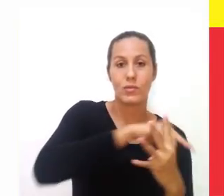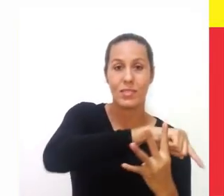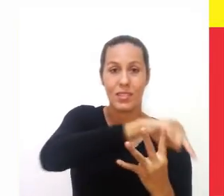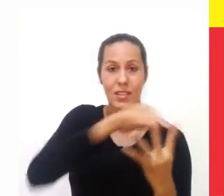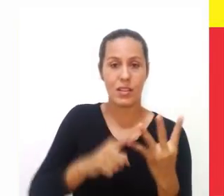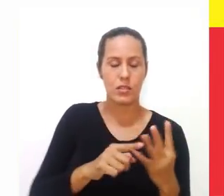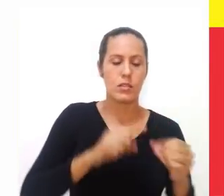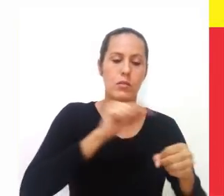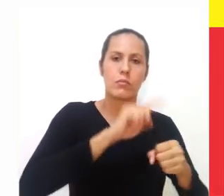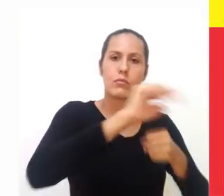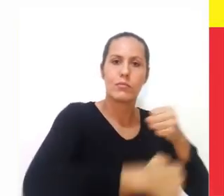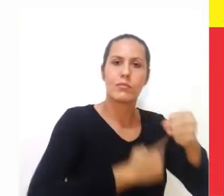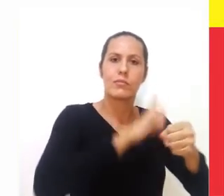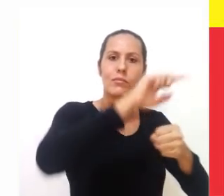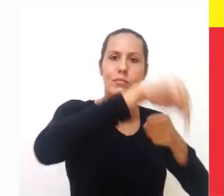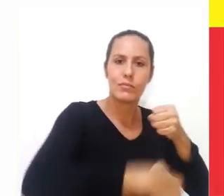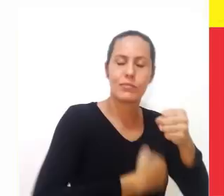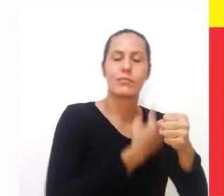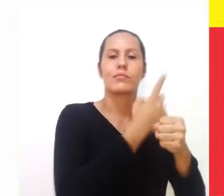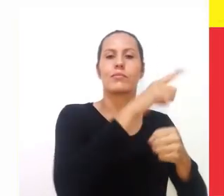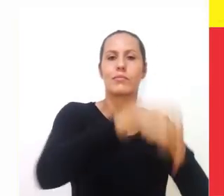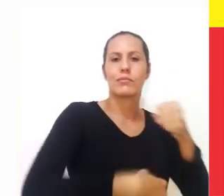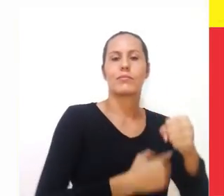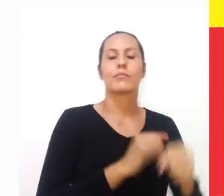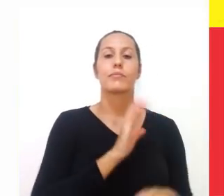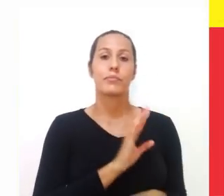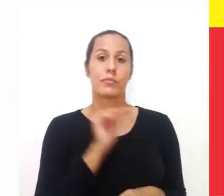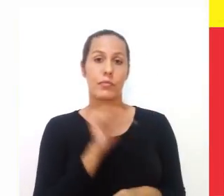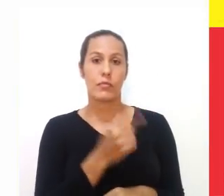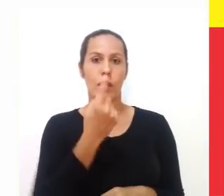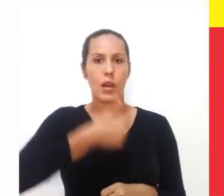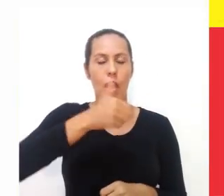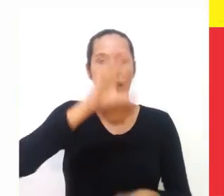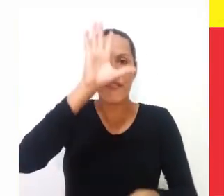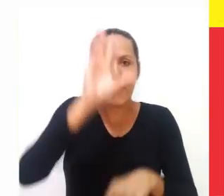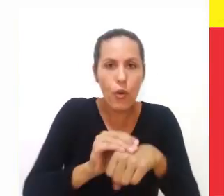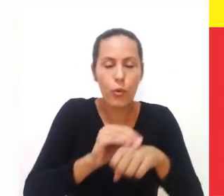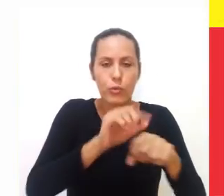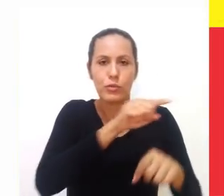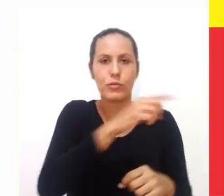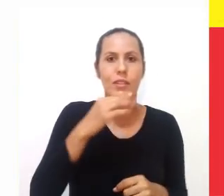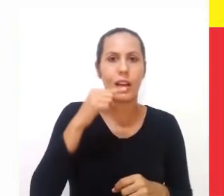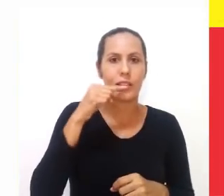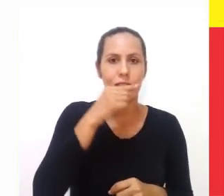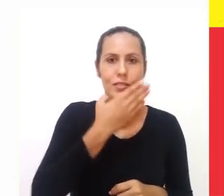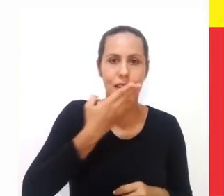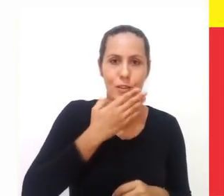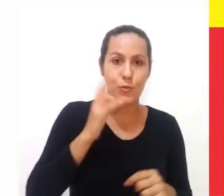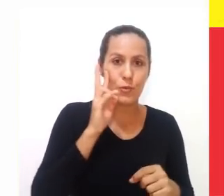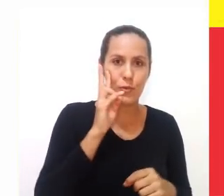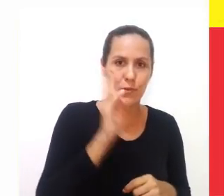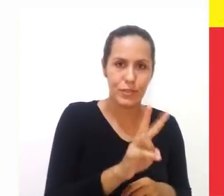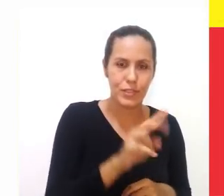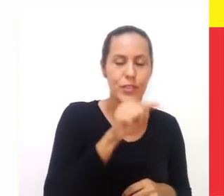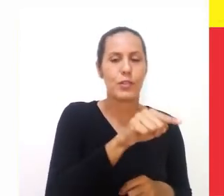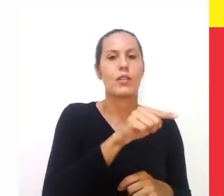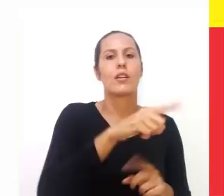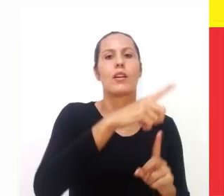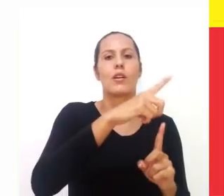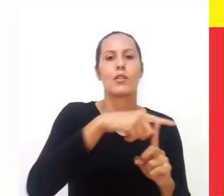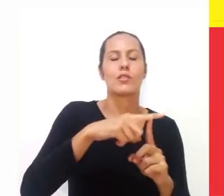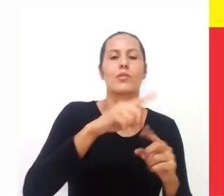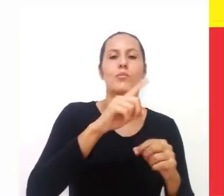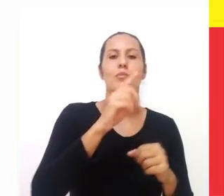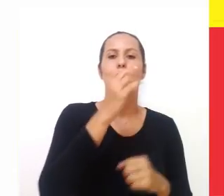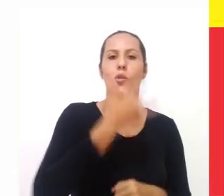essas 4 fontes aí de energia. Então, você vê aí, na primeira foto, a cana-de-açúcar, né, que é utilizada